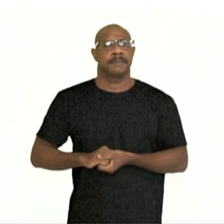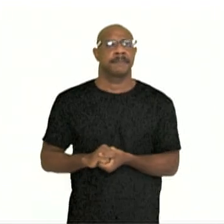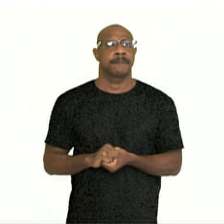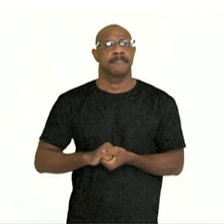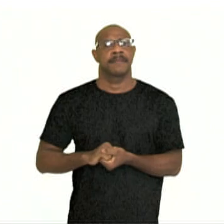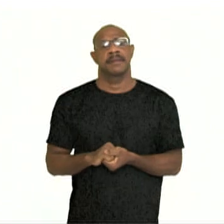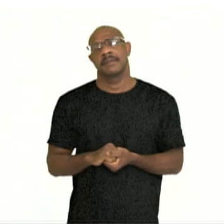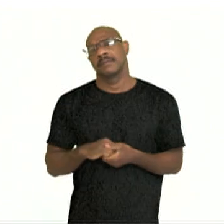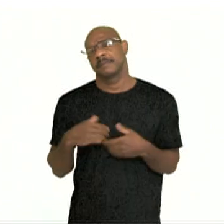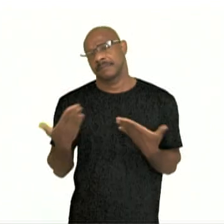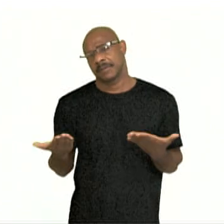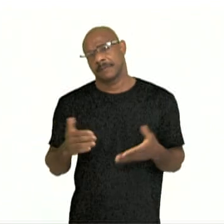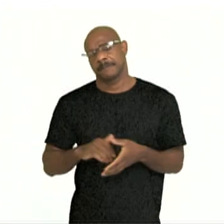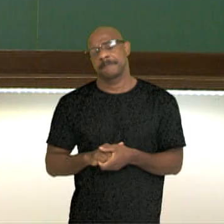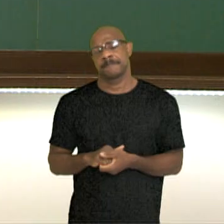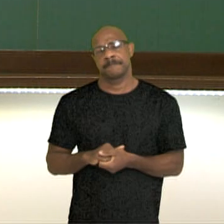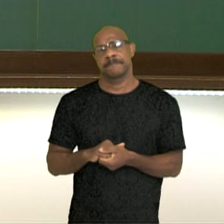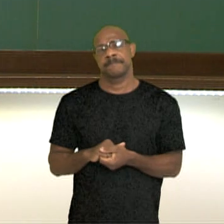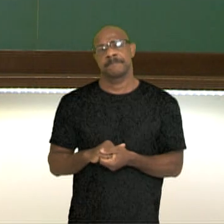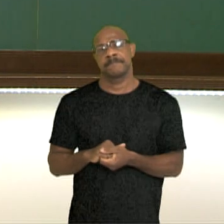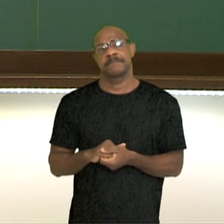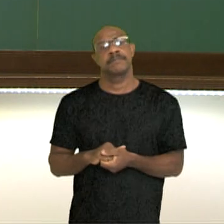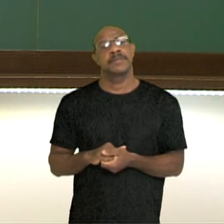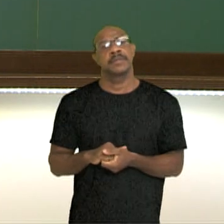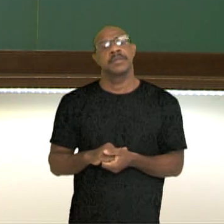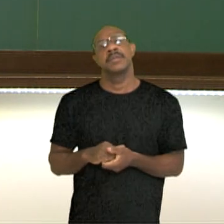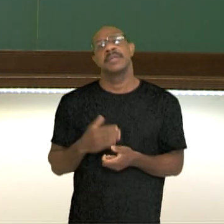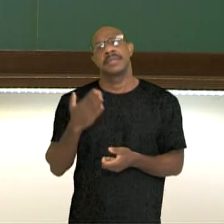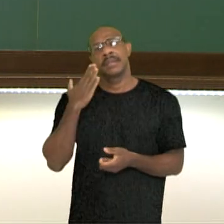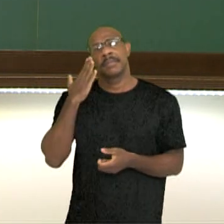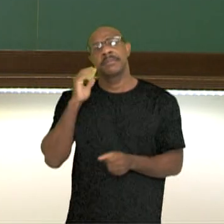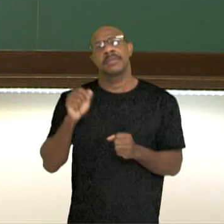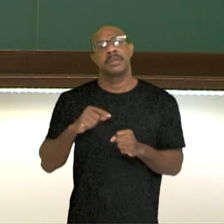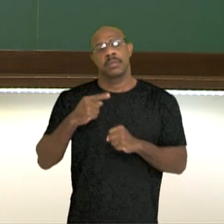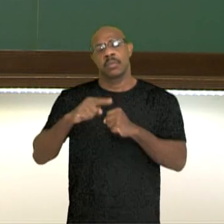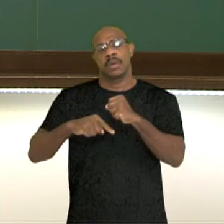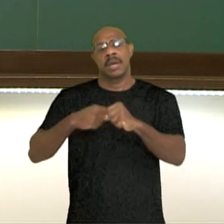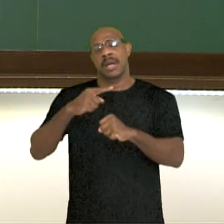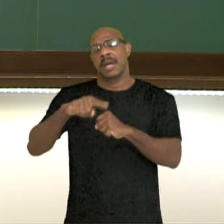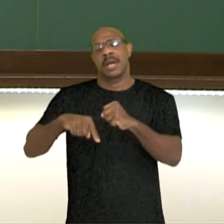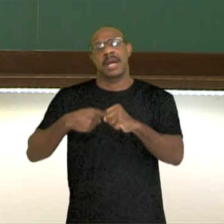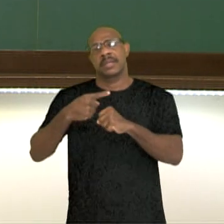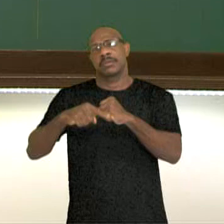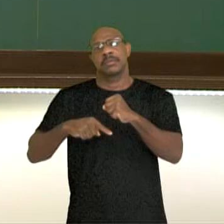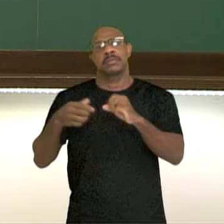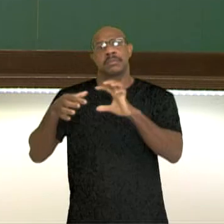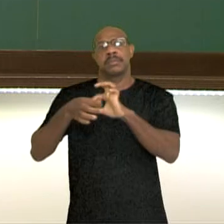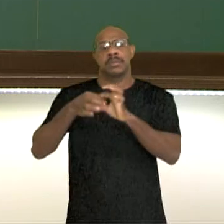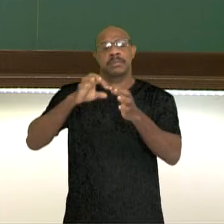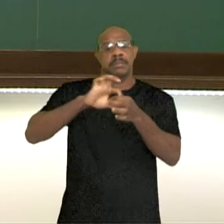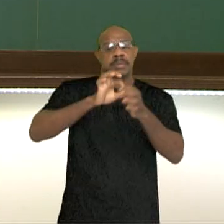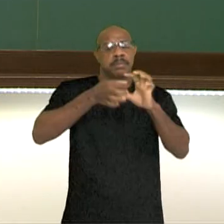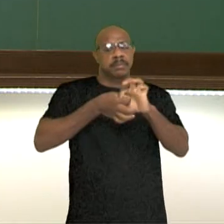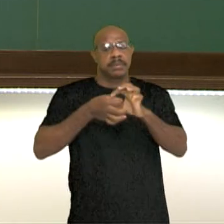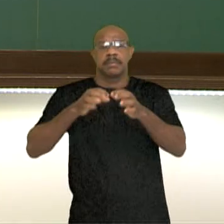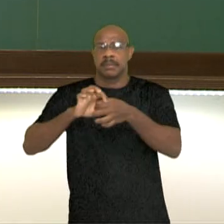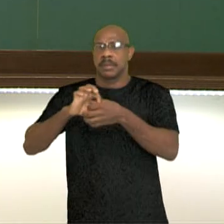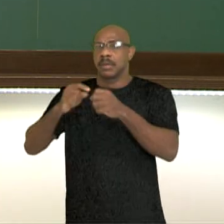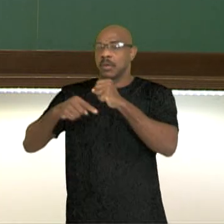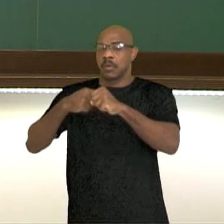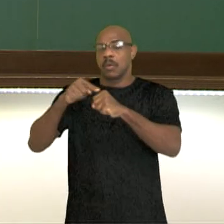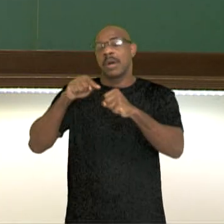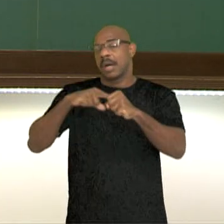Meu caro, minha cara aluna, nós sabemos que os átomos se ligam uns aos outros. Professor, como nós temos